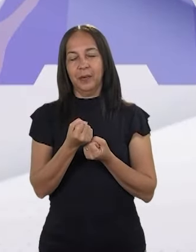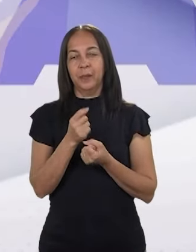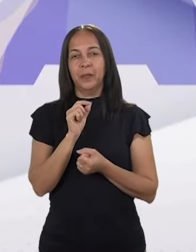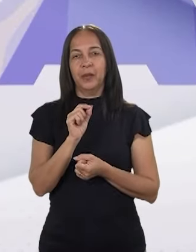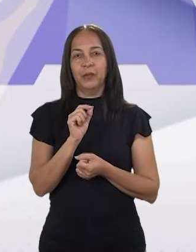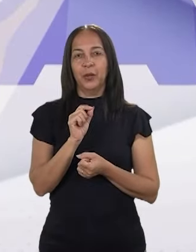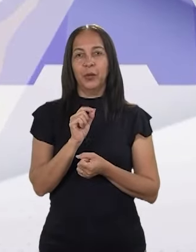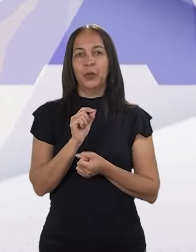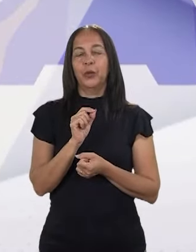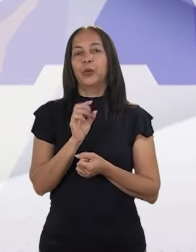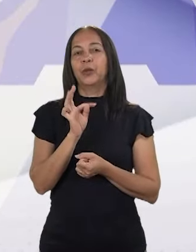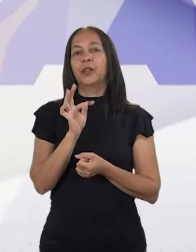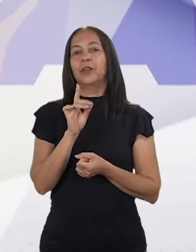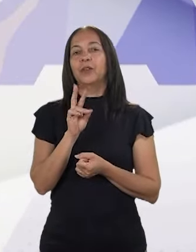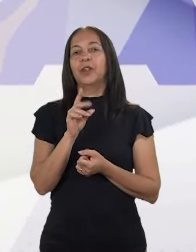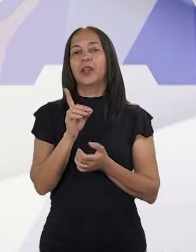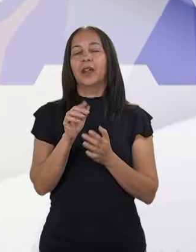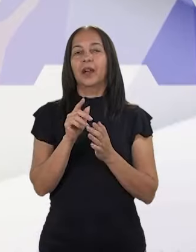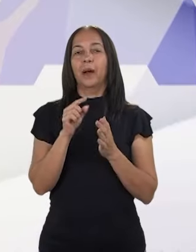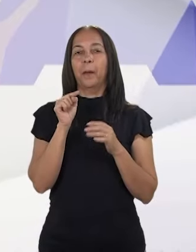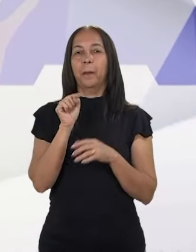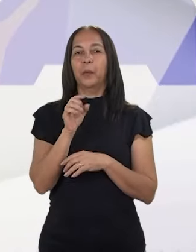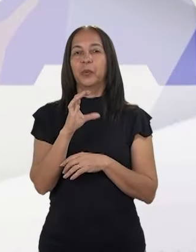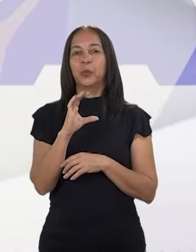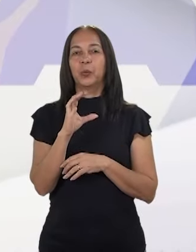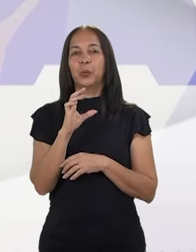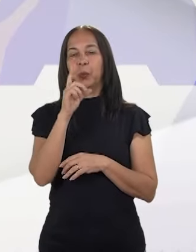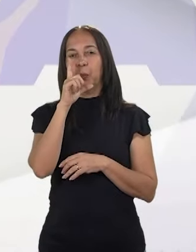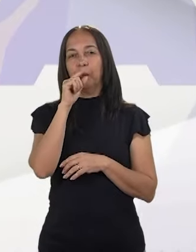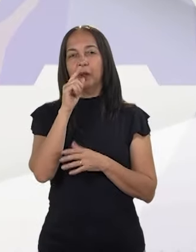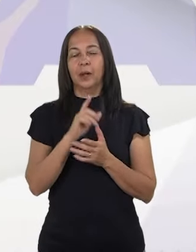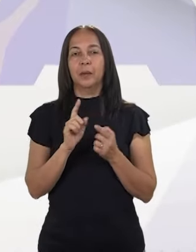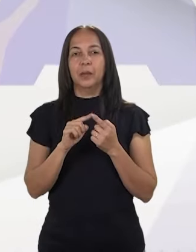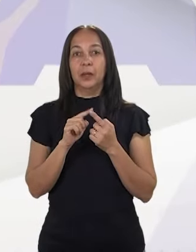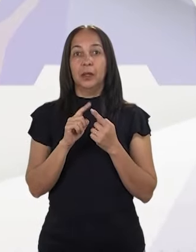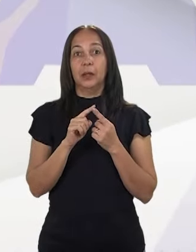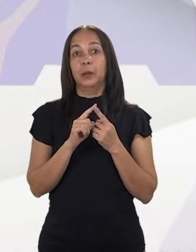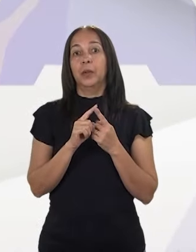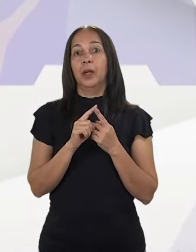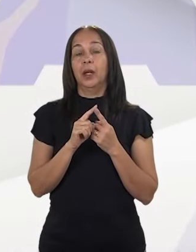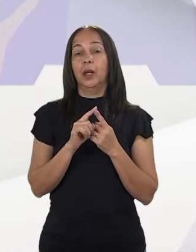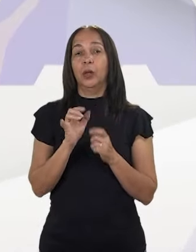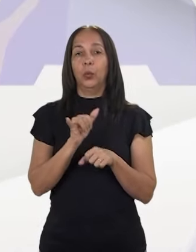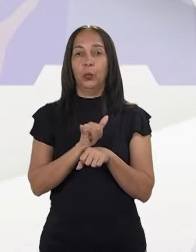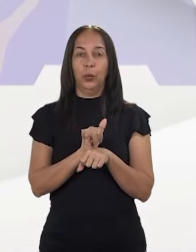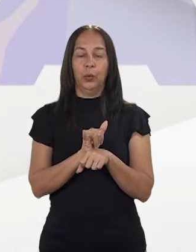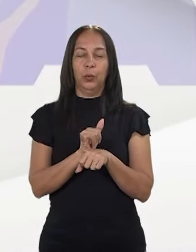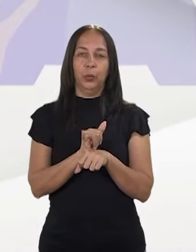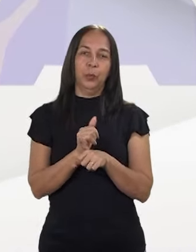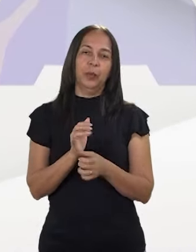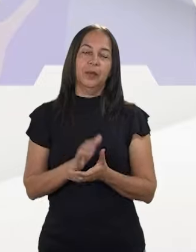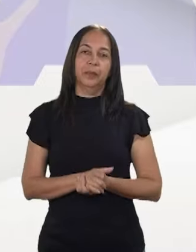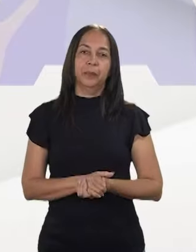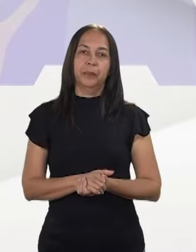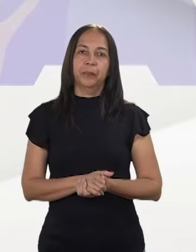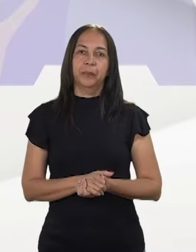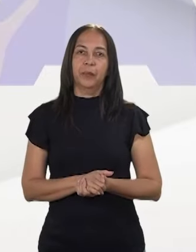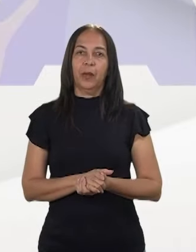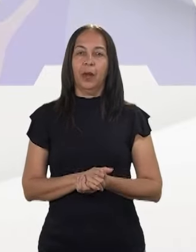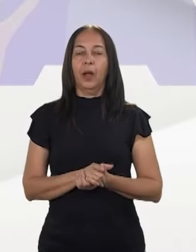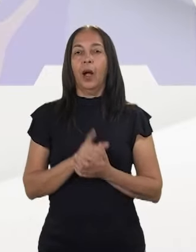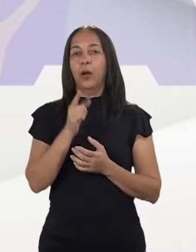aceita é @ programat DH Unicap Estamos também no YouTube nos canais jornalismo Unicap